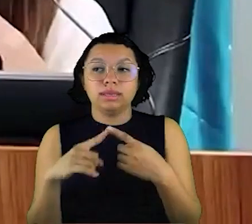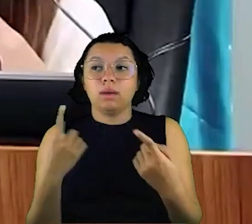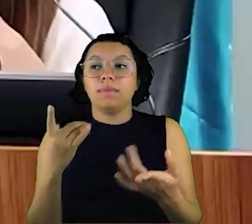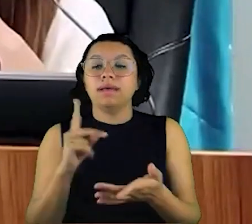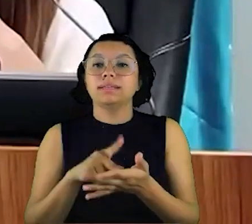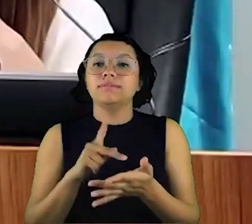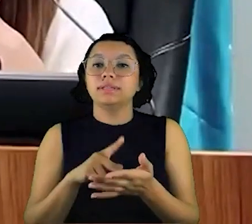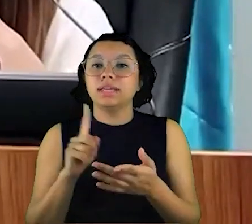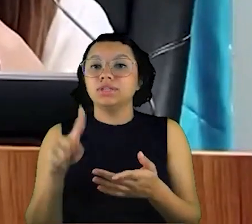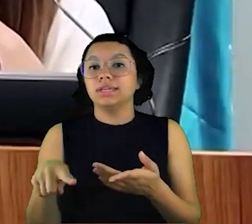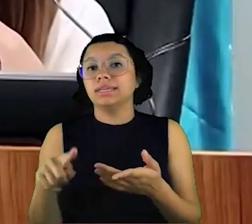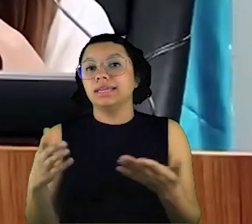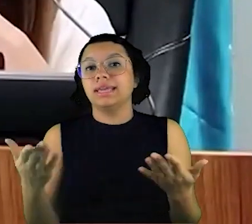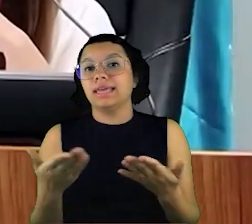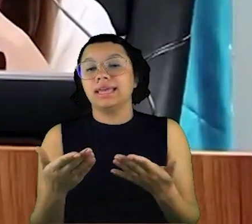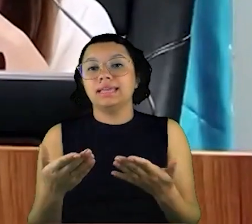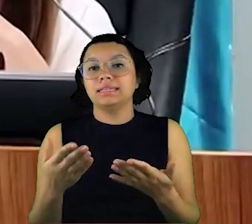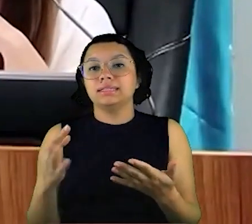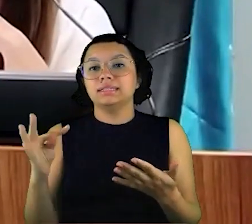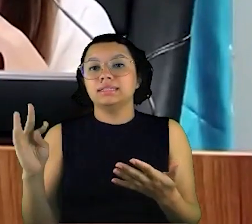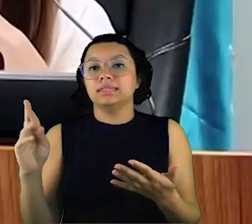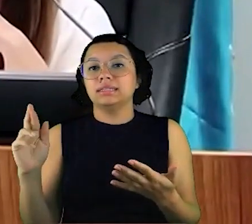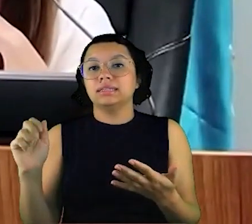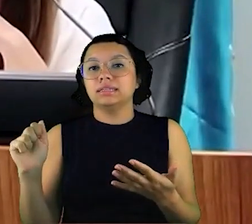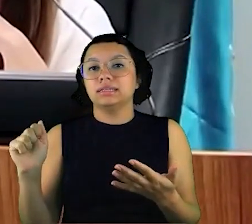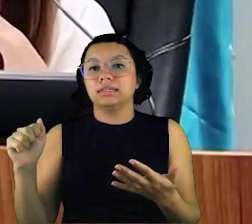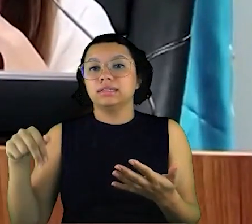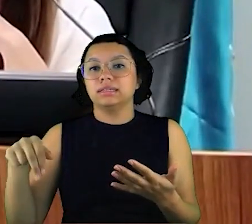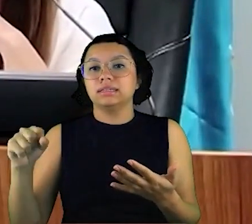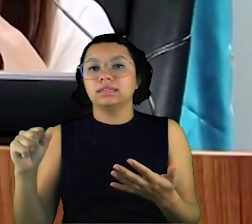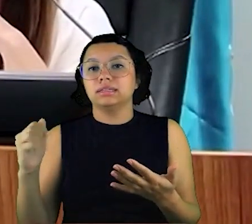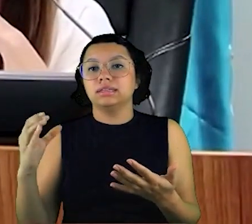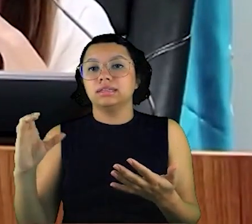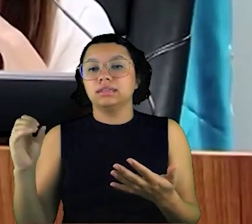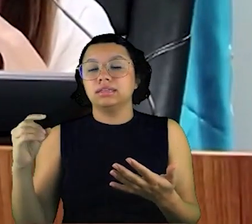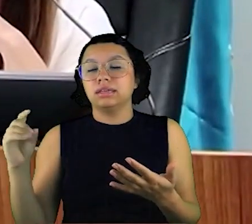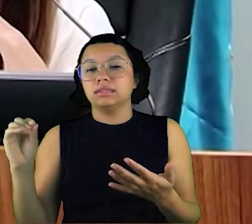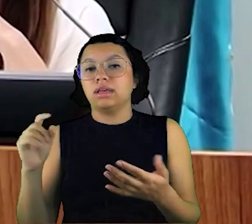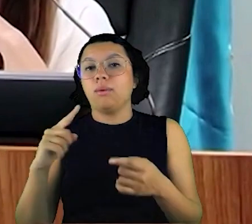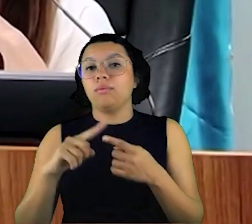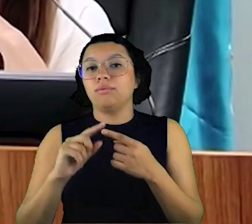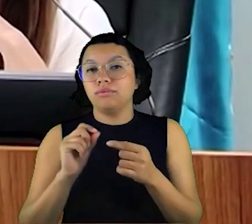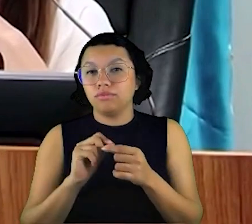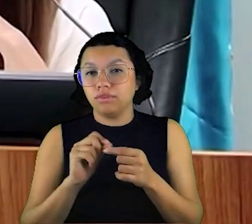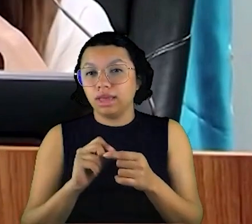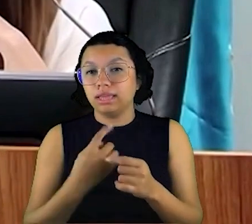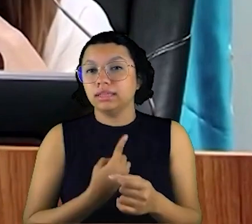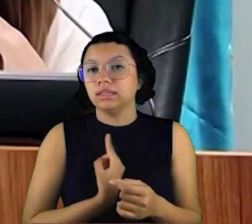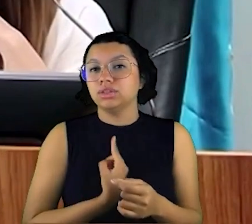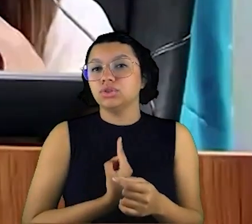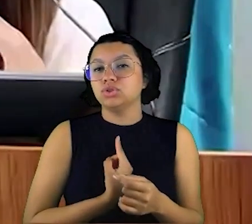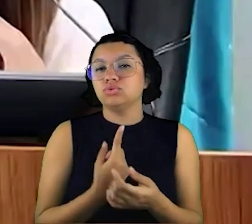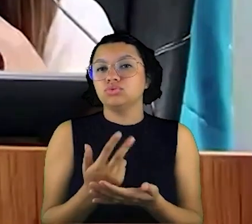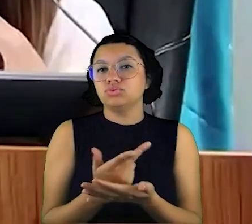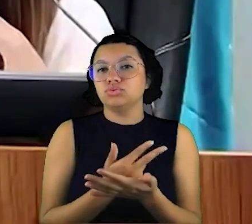é que essa transação feita num desenho individual, ela vem